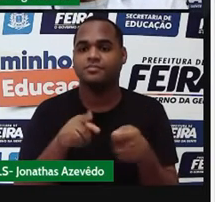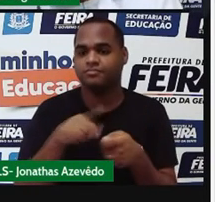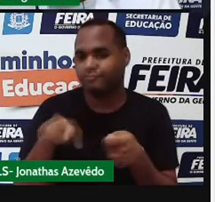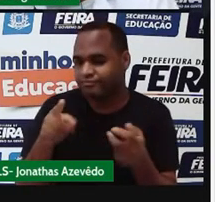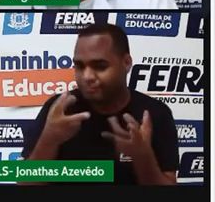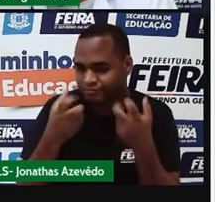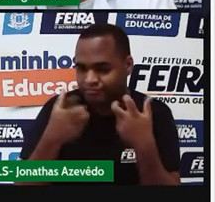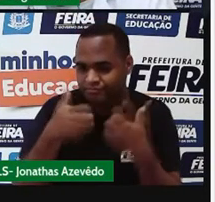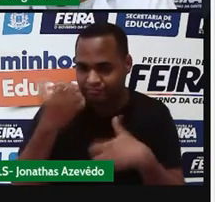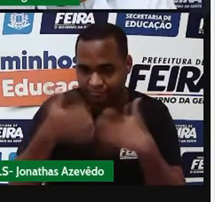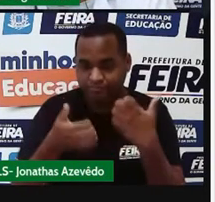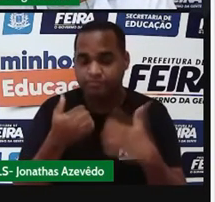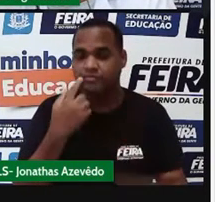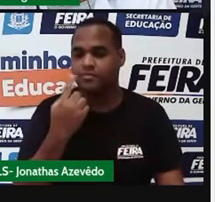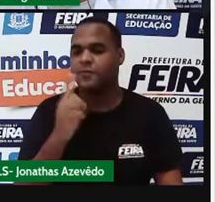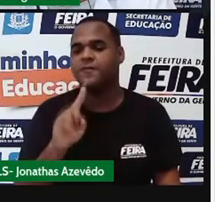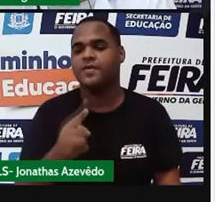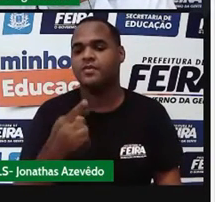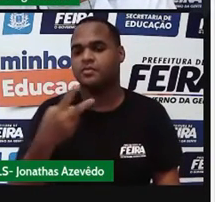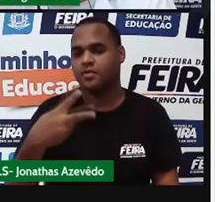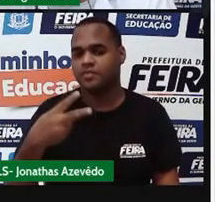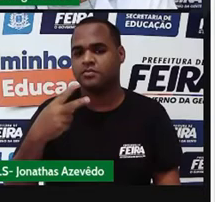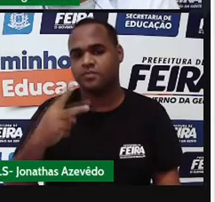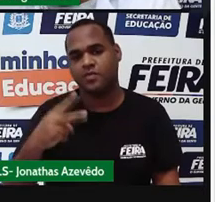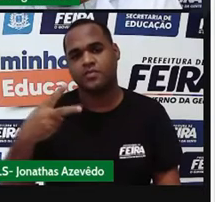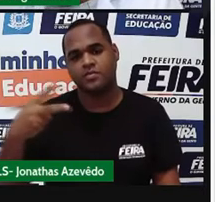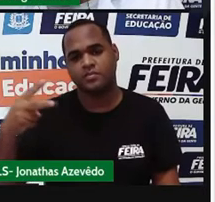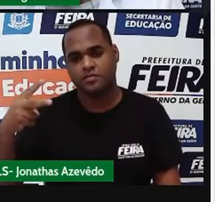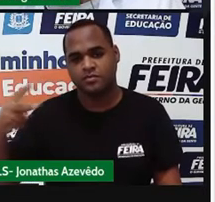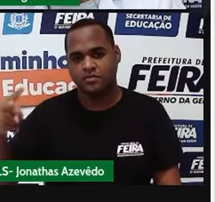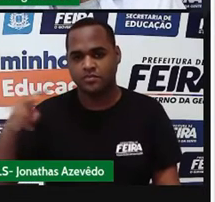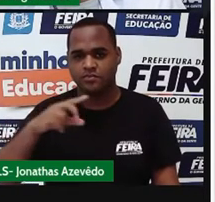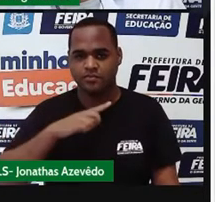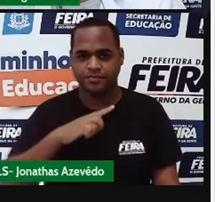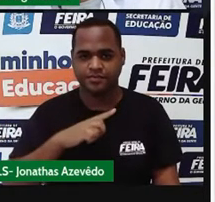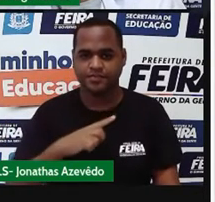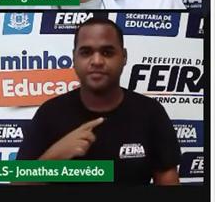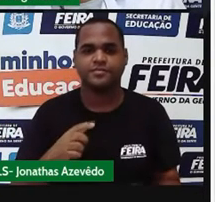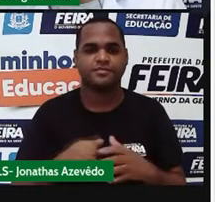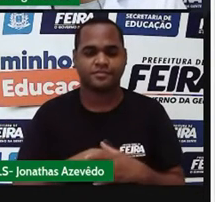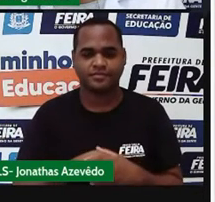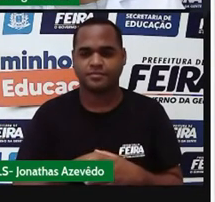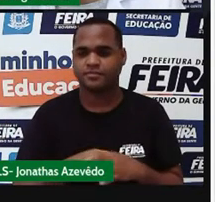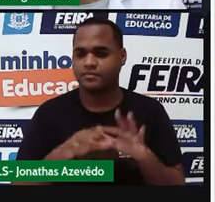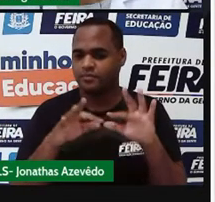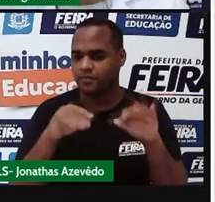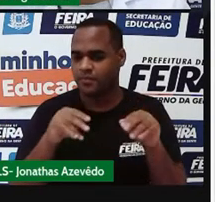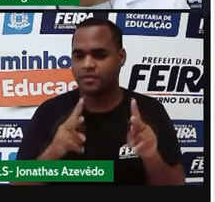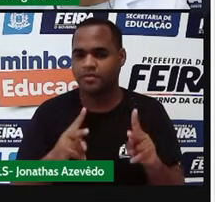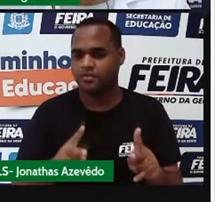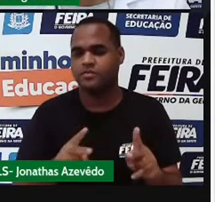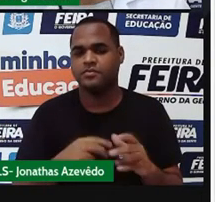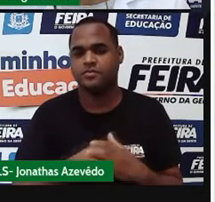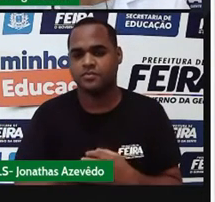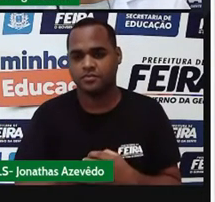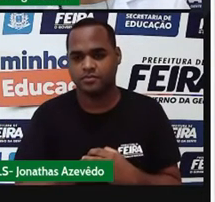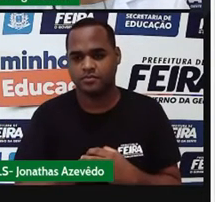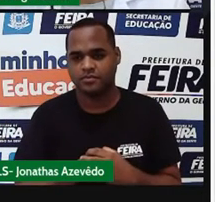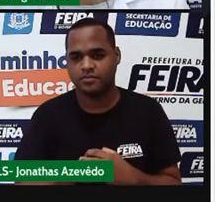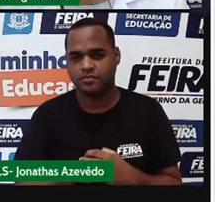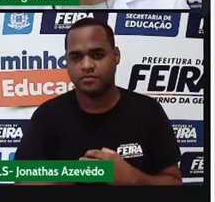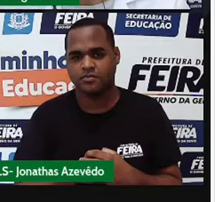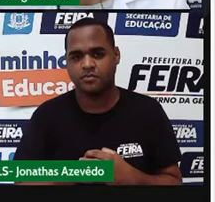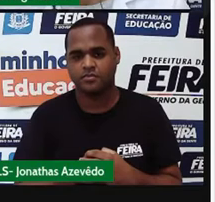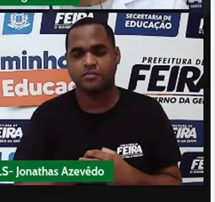ali aparecer 1,222 dois né isso infinitamente por isso que a gente